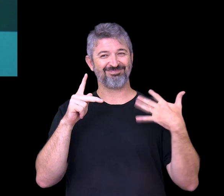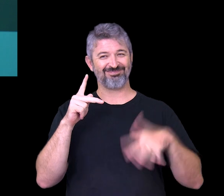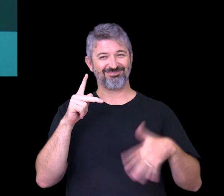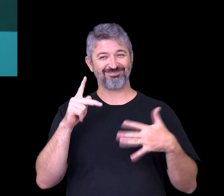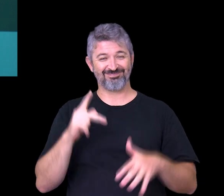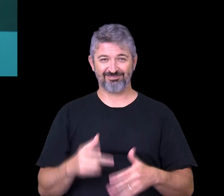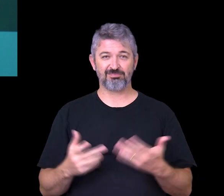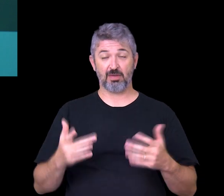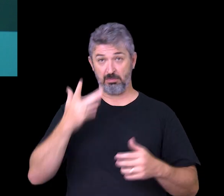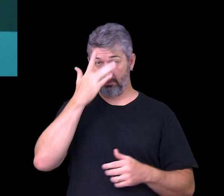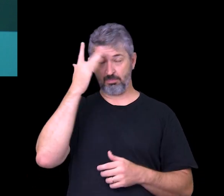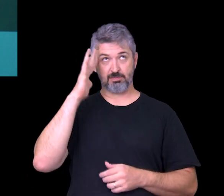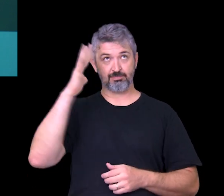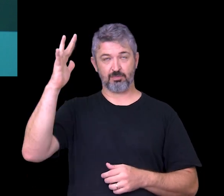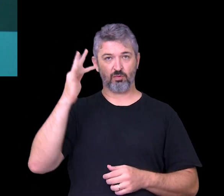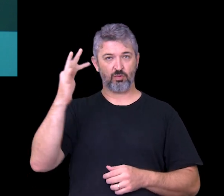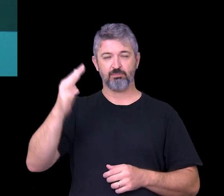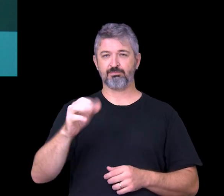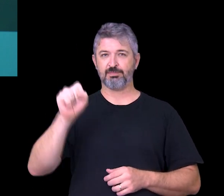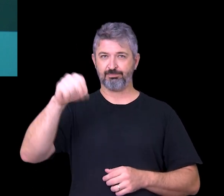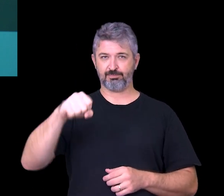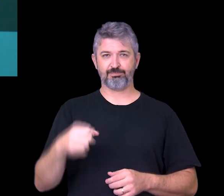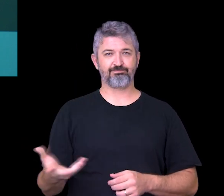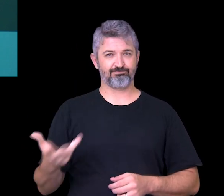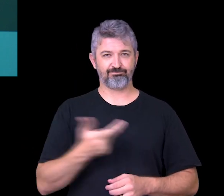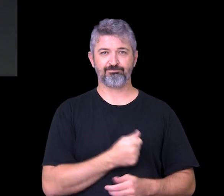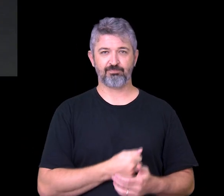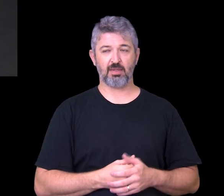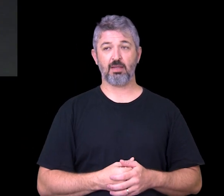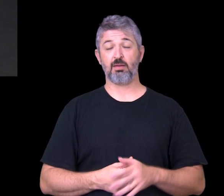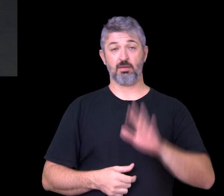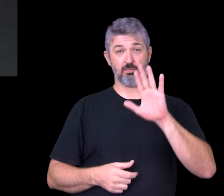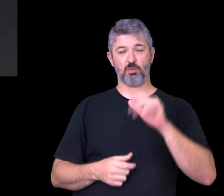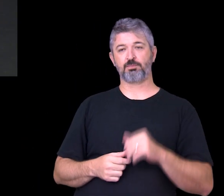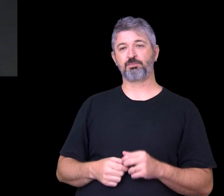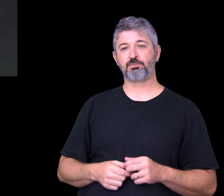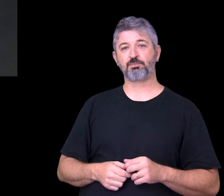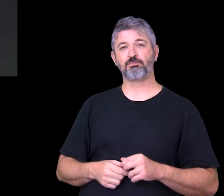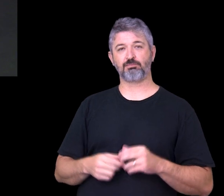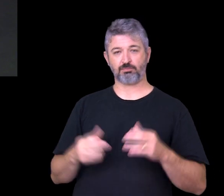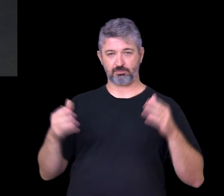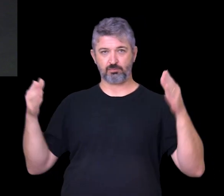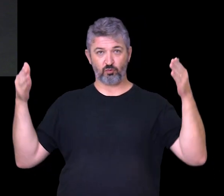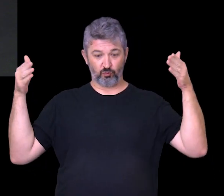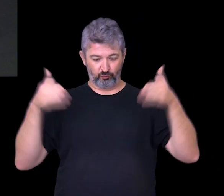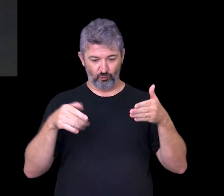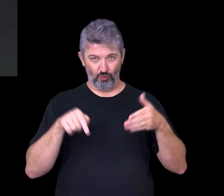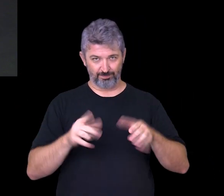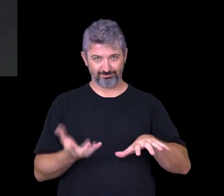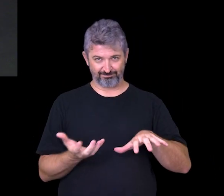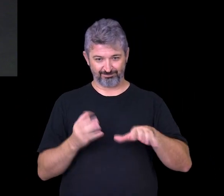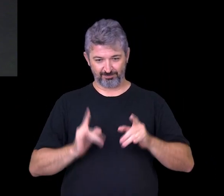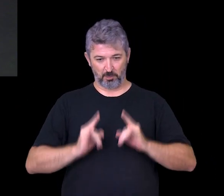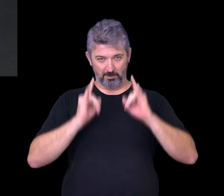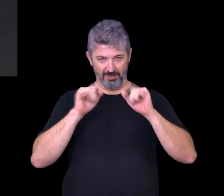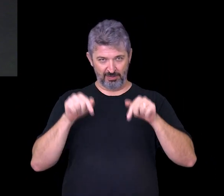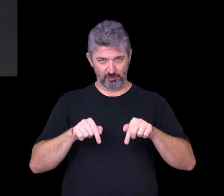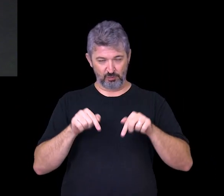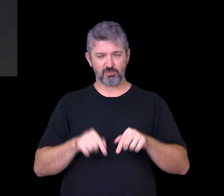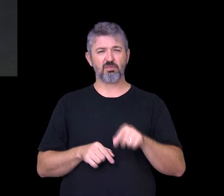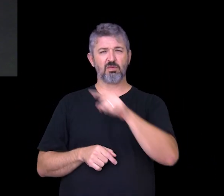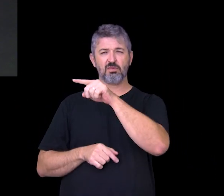visionário. 65 anos do Congresso Nacional, arquitetura. Voltamos ao Palácio do Congresso Nacional. O que você estava começando a